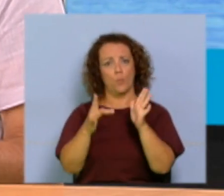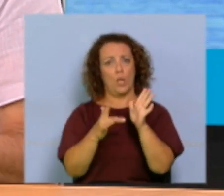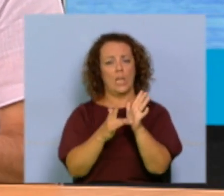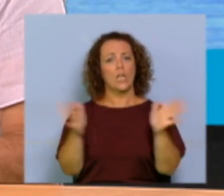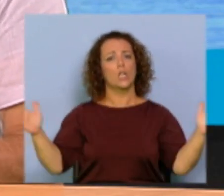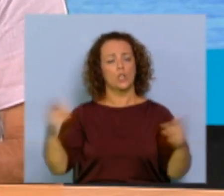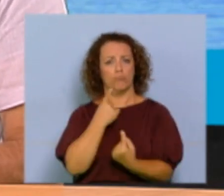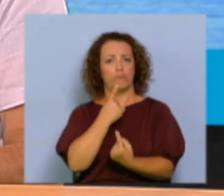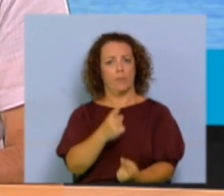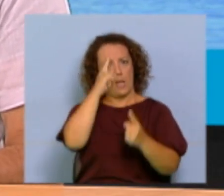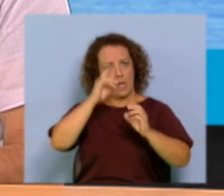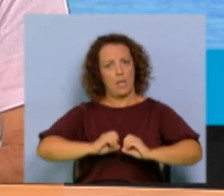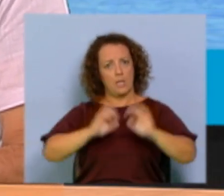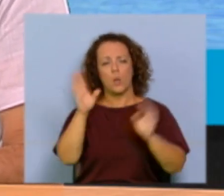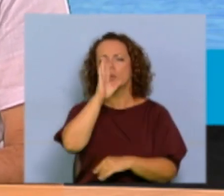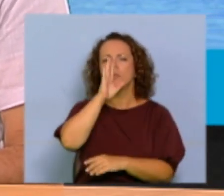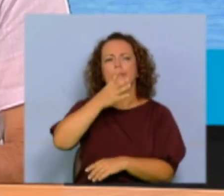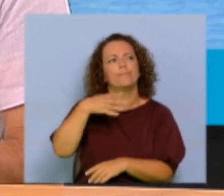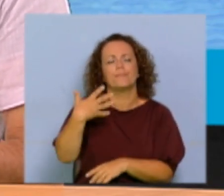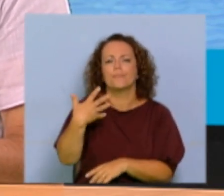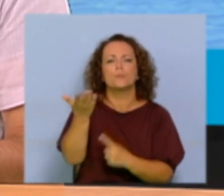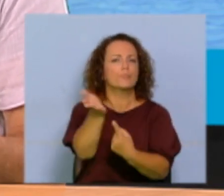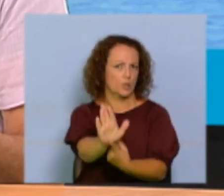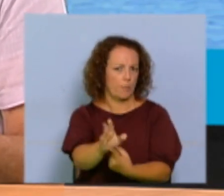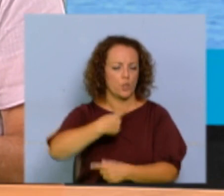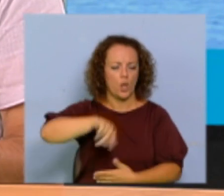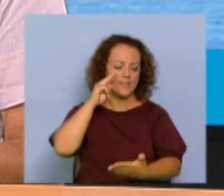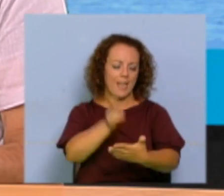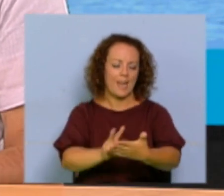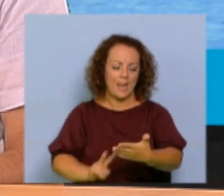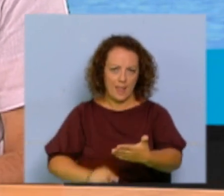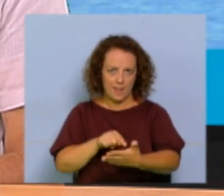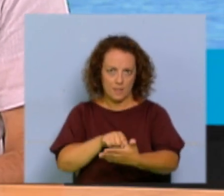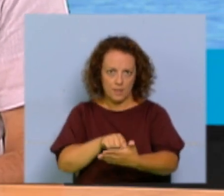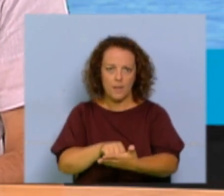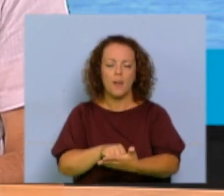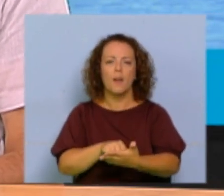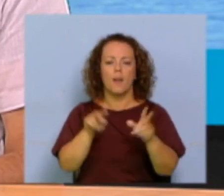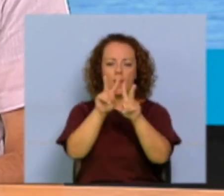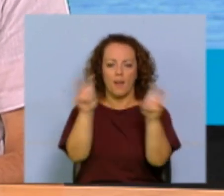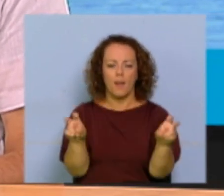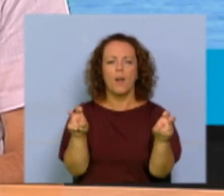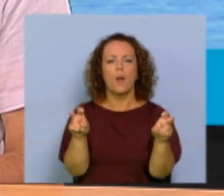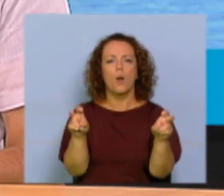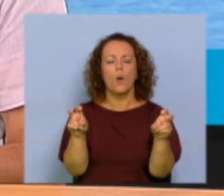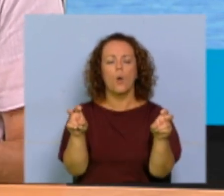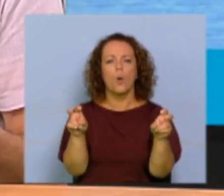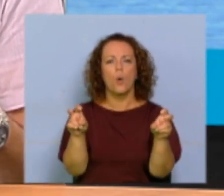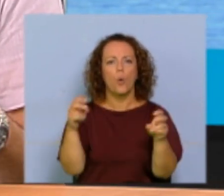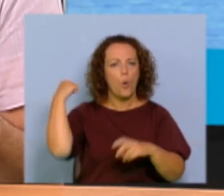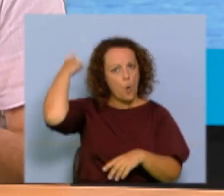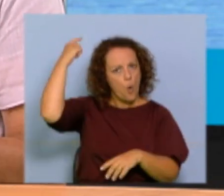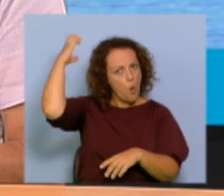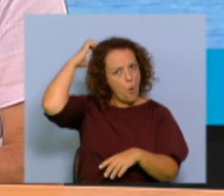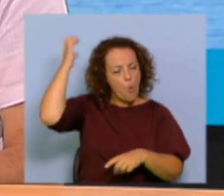nível. Se nós lermos, por exemplo, a fantástica intervenção do nosso cardeal Tolentino Mendonça,